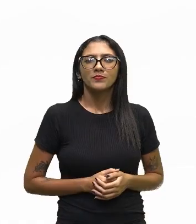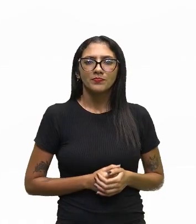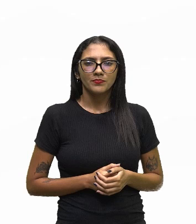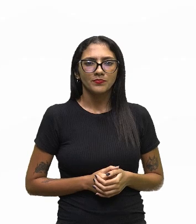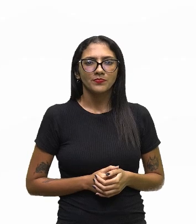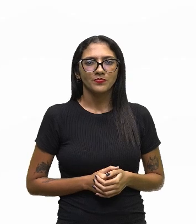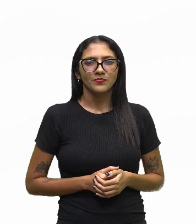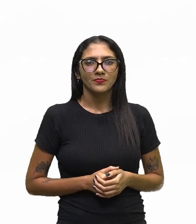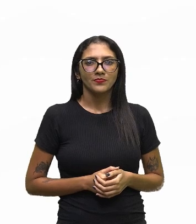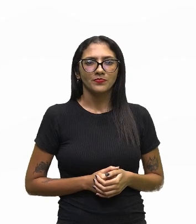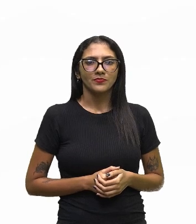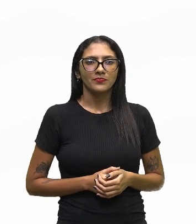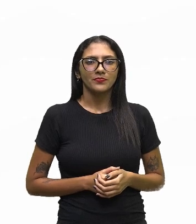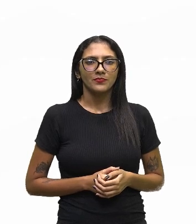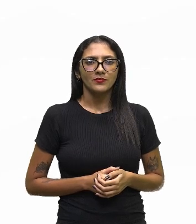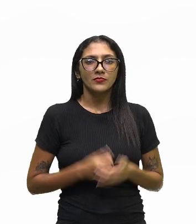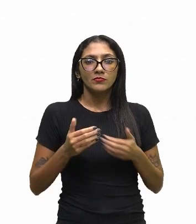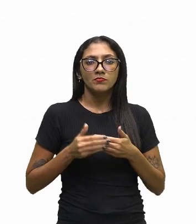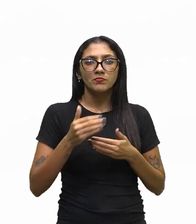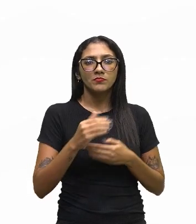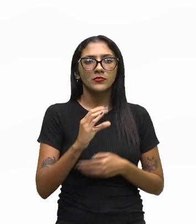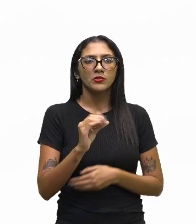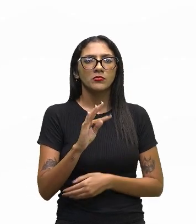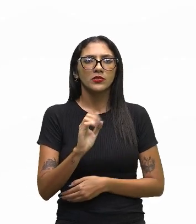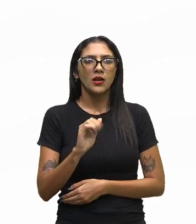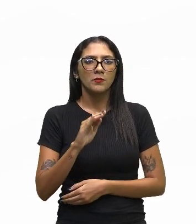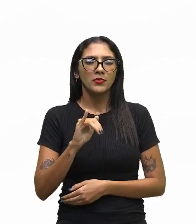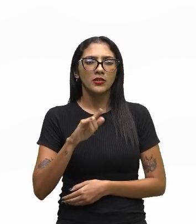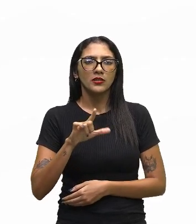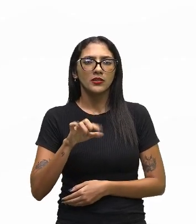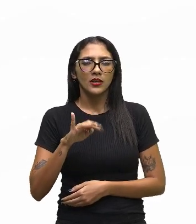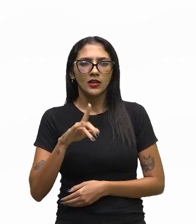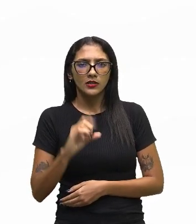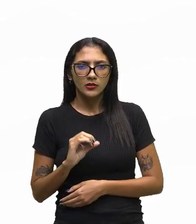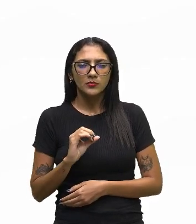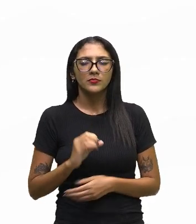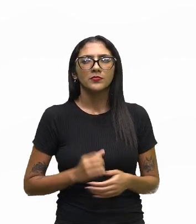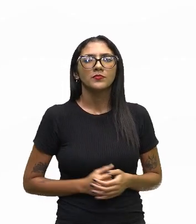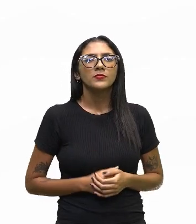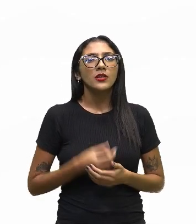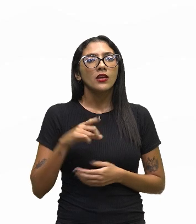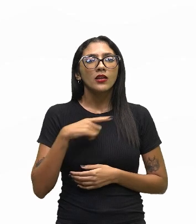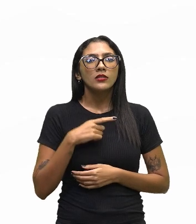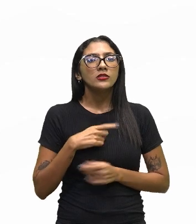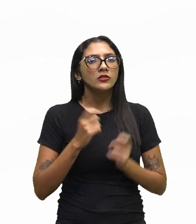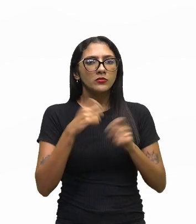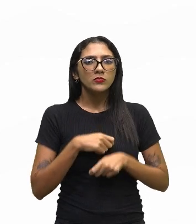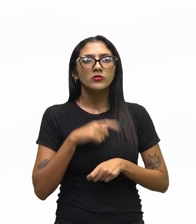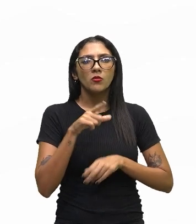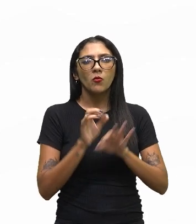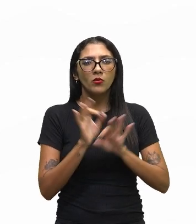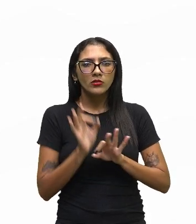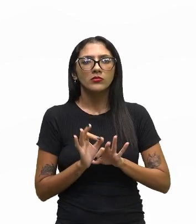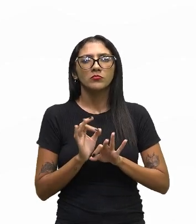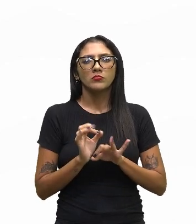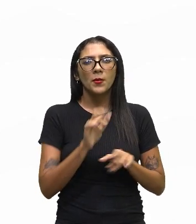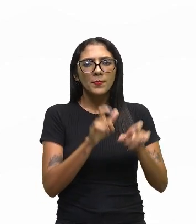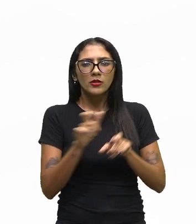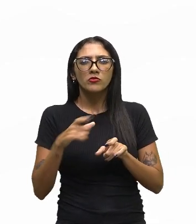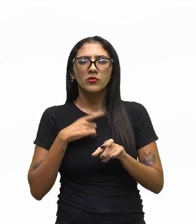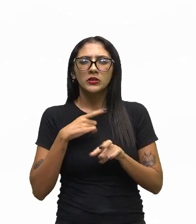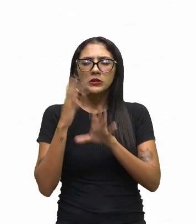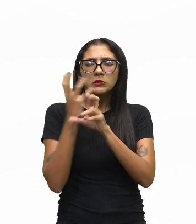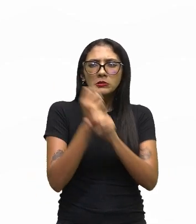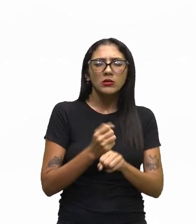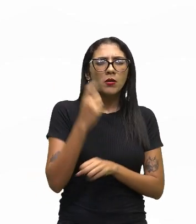tem aqui? Temos aí a contabilidade mental. Esse padrão ele pode ser percebido pelas pessoas que fazem